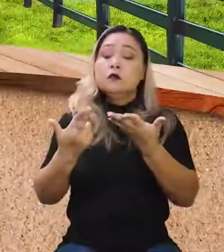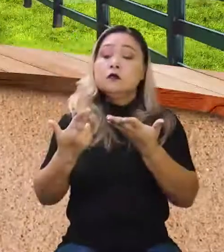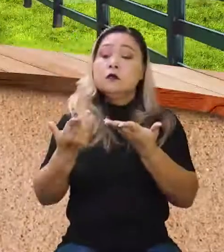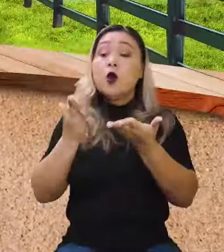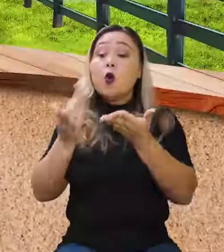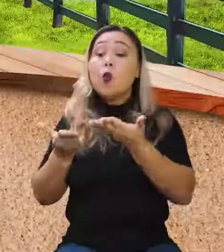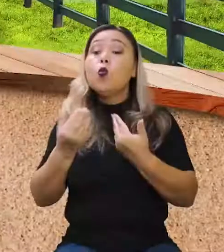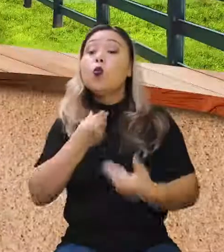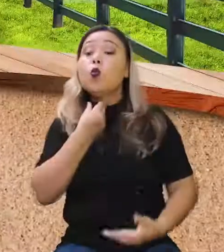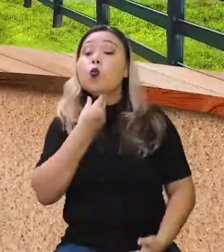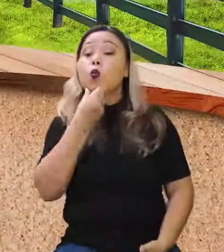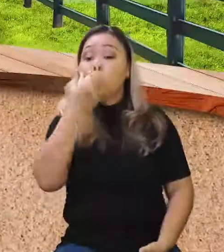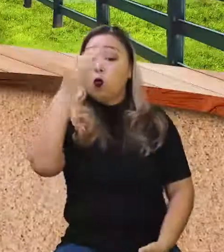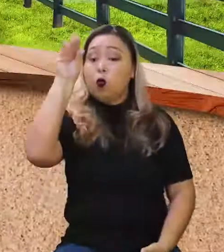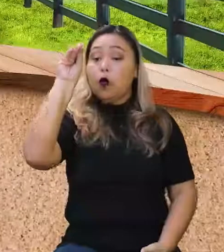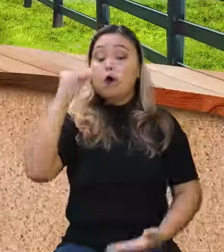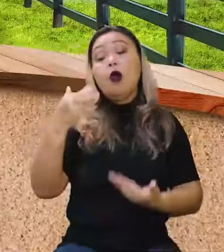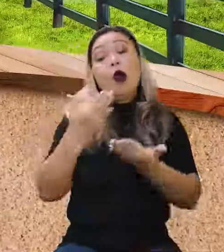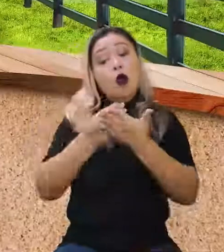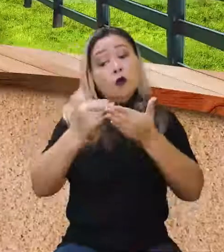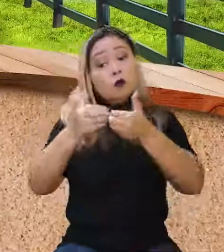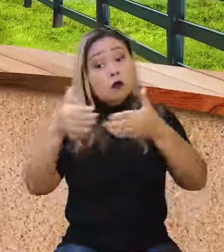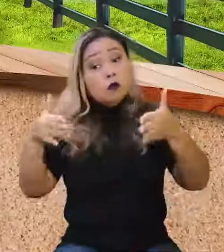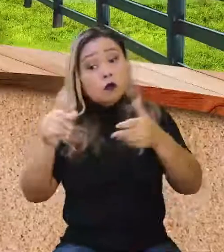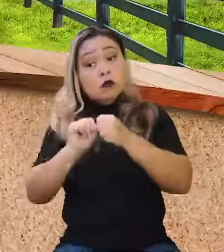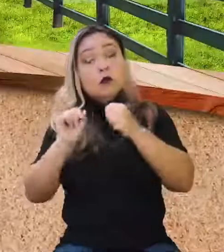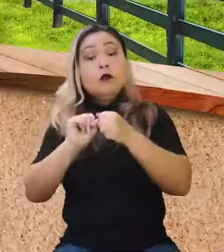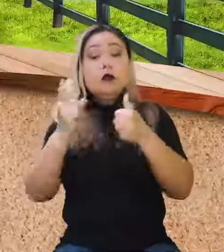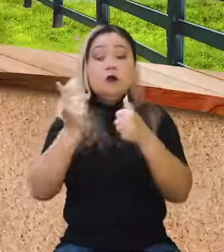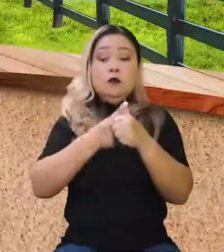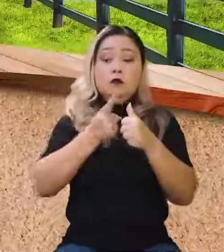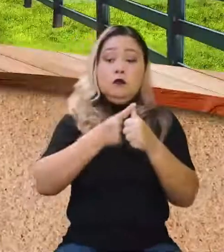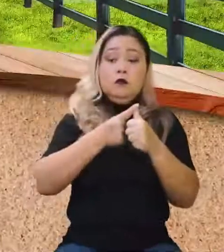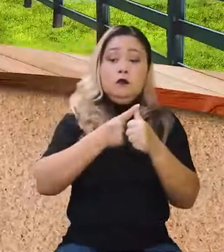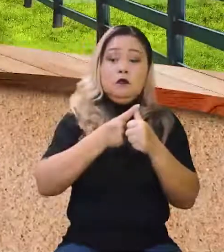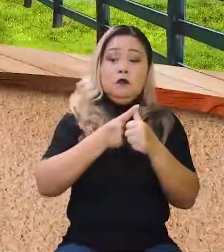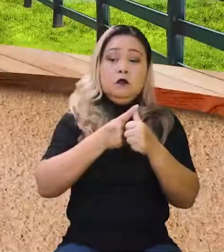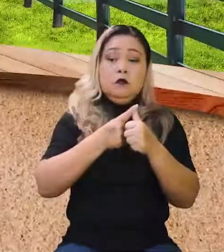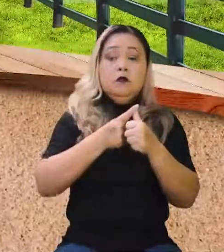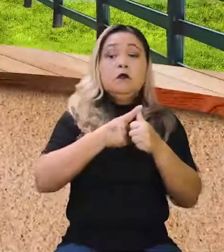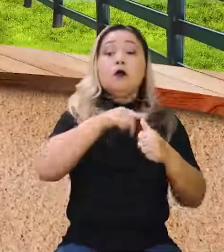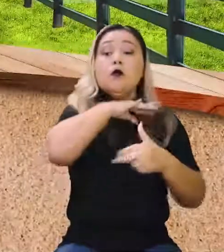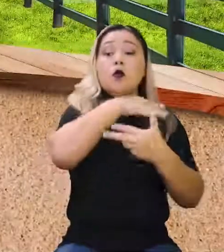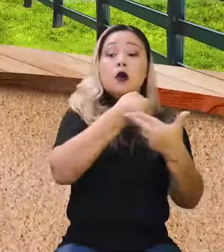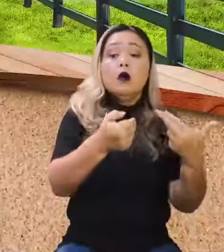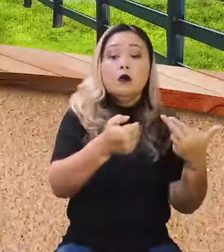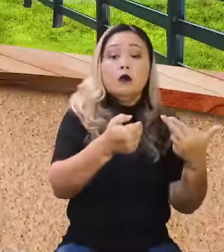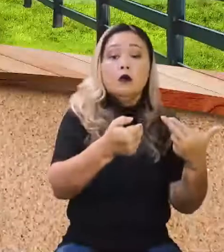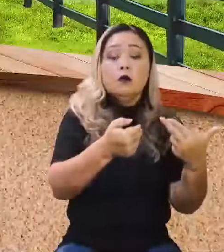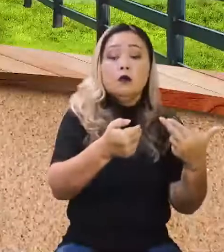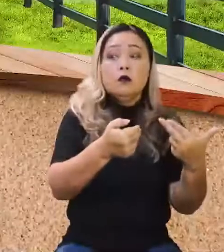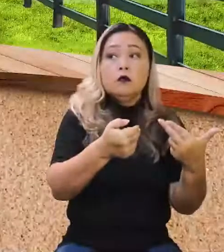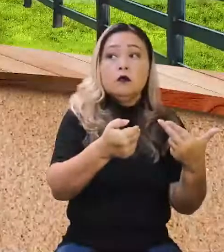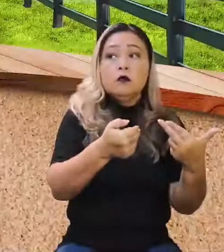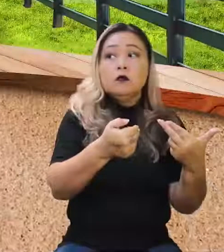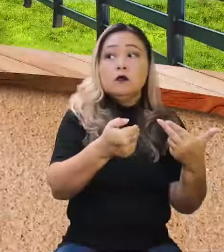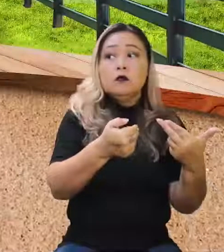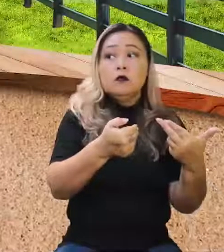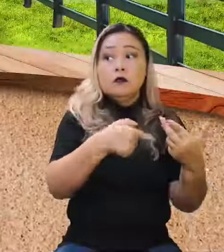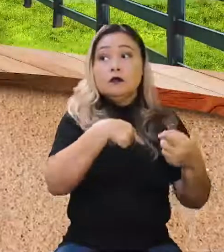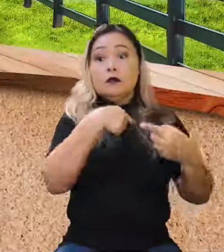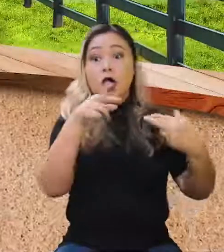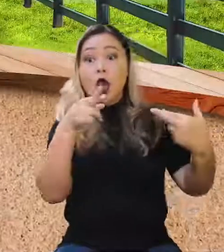a aula de avestruz, uma aula introdutória. Então, primeiro, para esses animais que nós estamos, né,